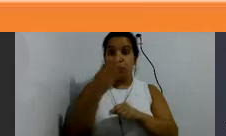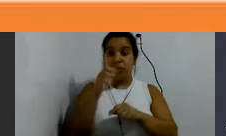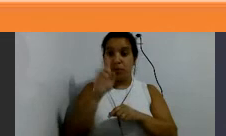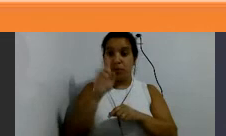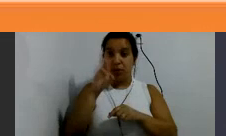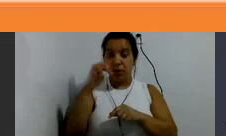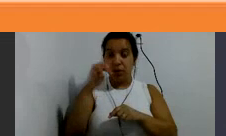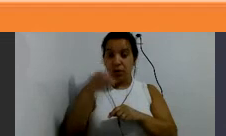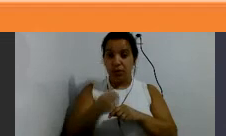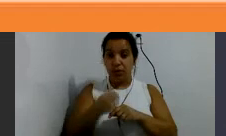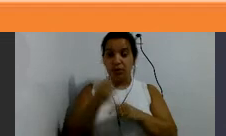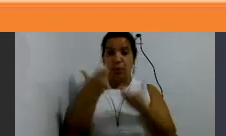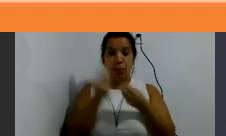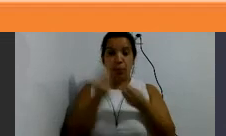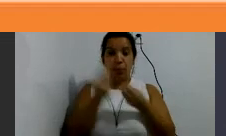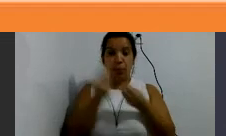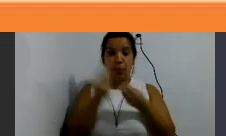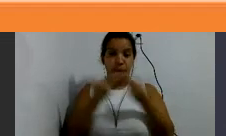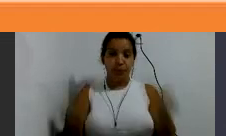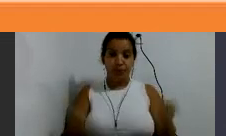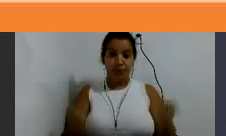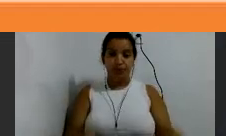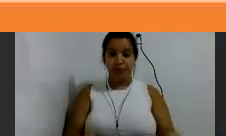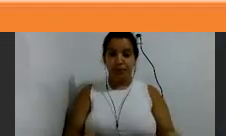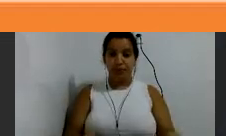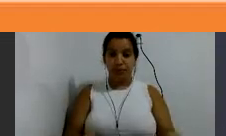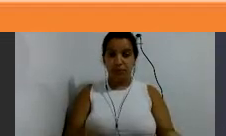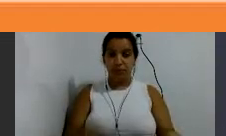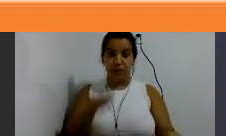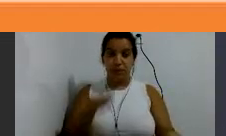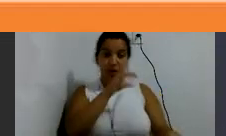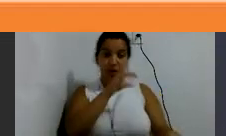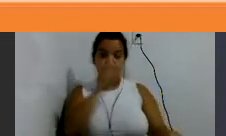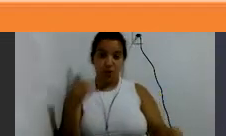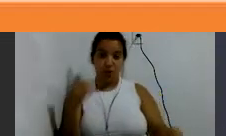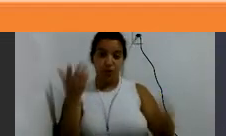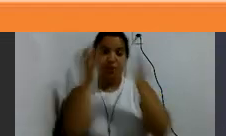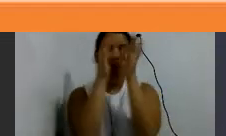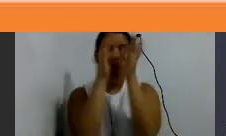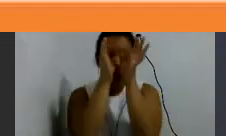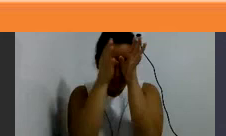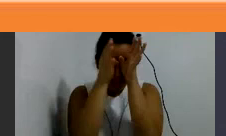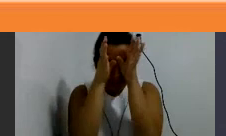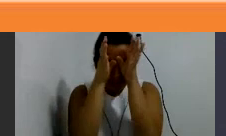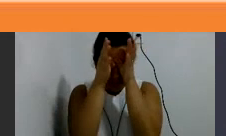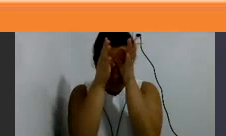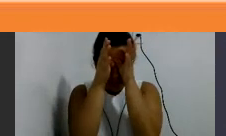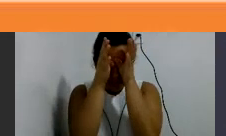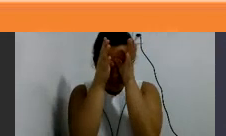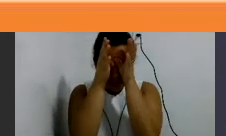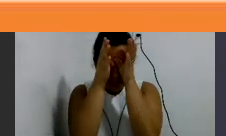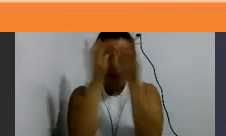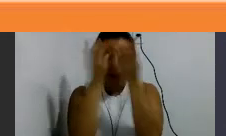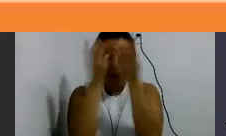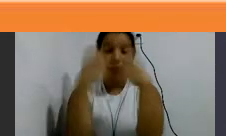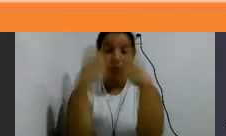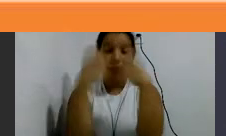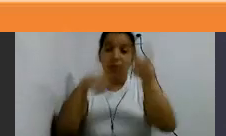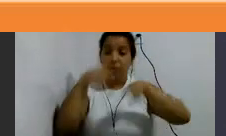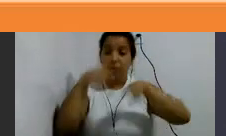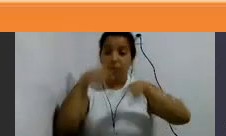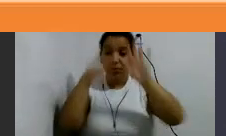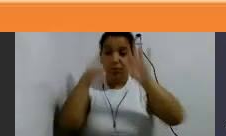muita coisa, de 3 dias. Então, até isso a gente tem que analisar, o fisiológico do paciente.